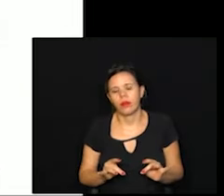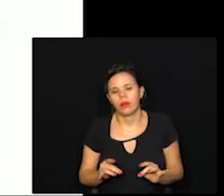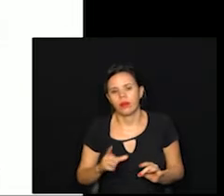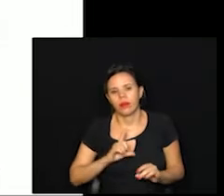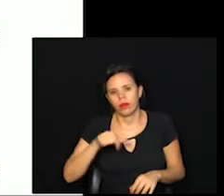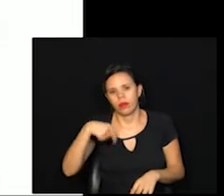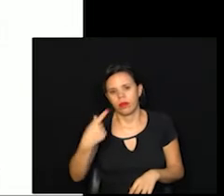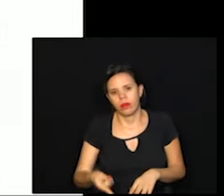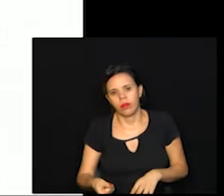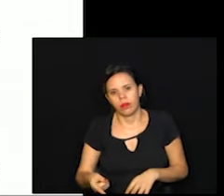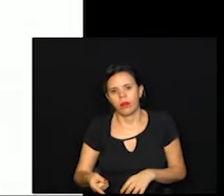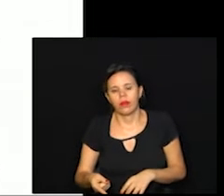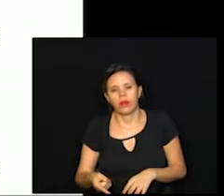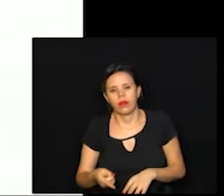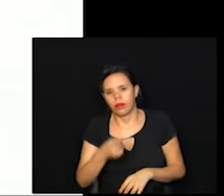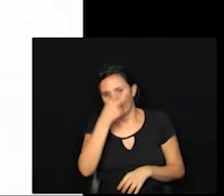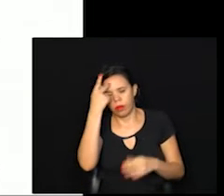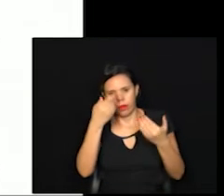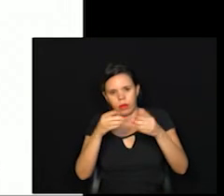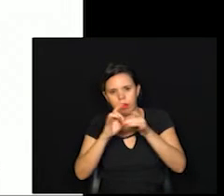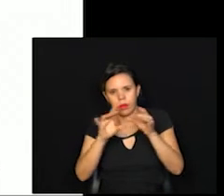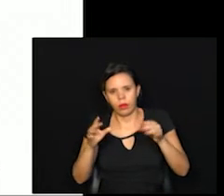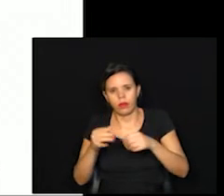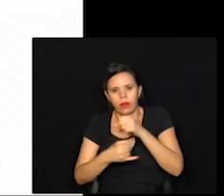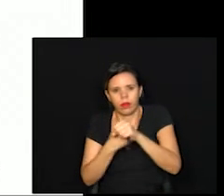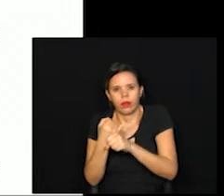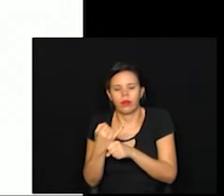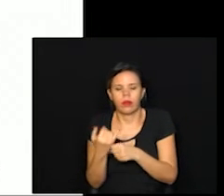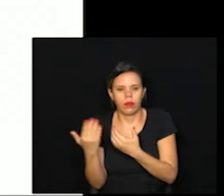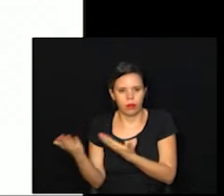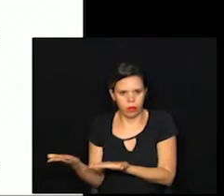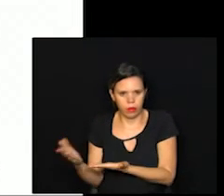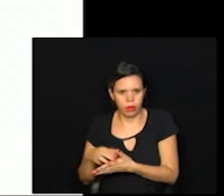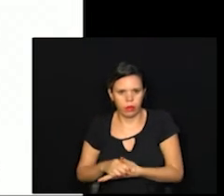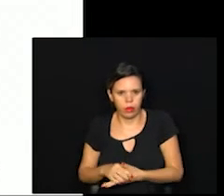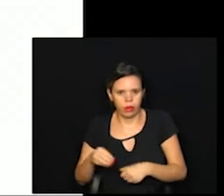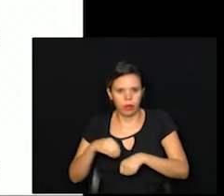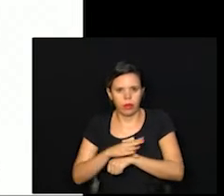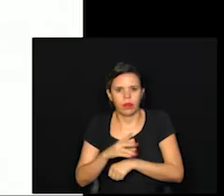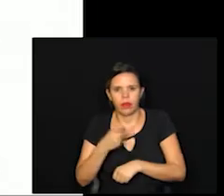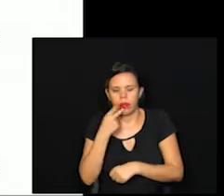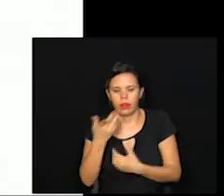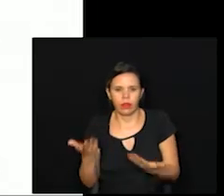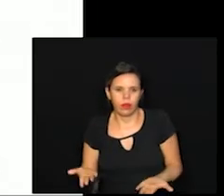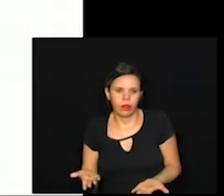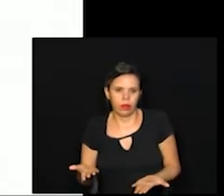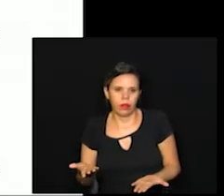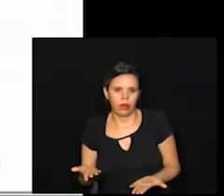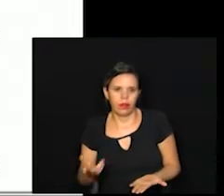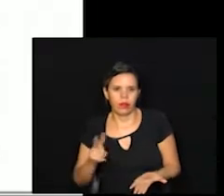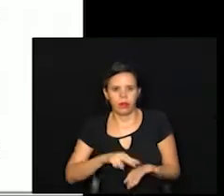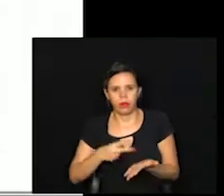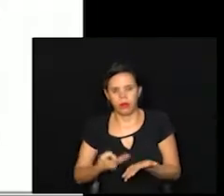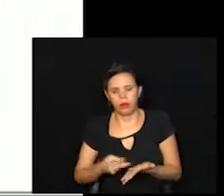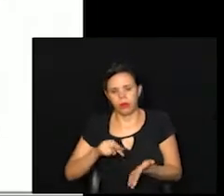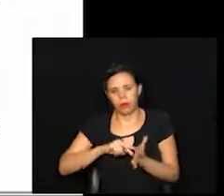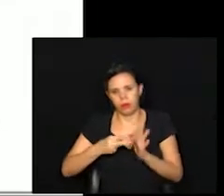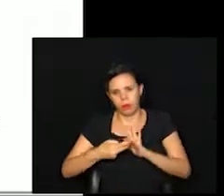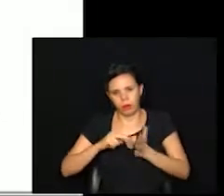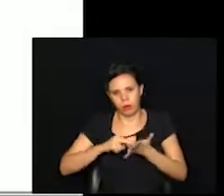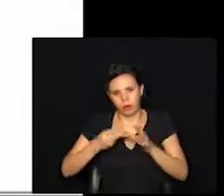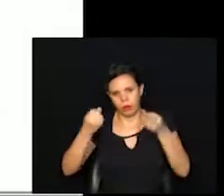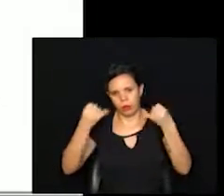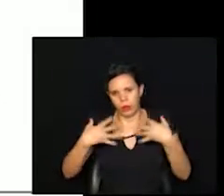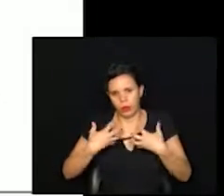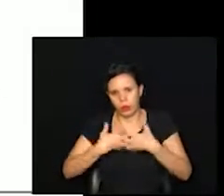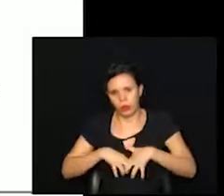tarde a assessoria de imprensa deixa disponível na capa do site, é que traz o que a gente chama de interpretação. Por exemplo, ela